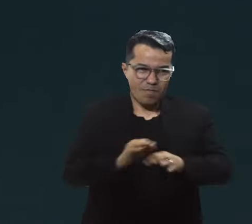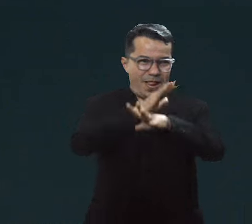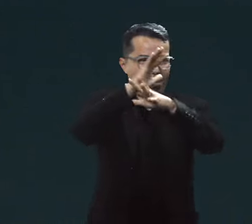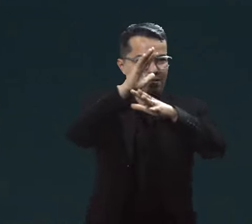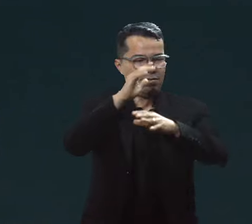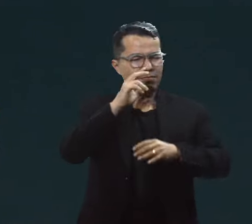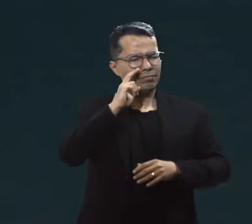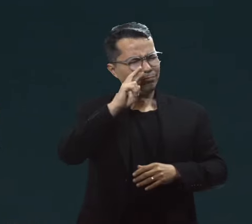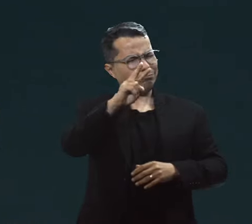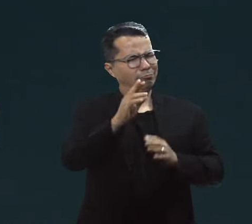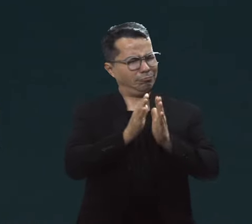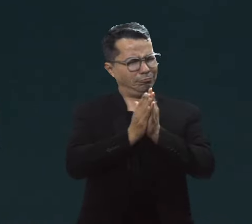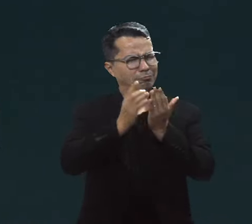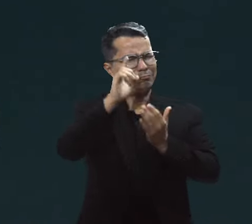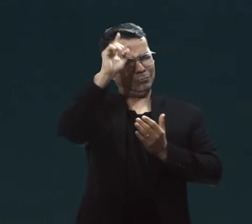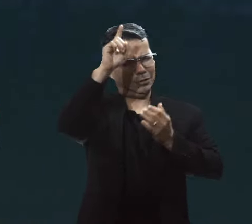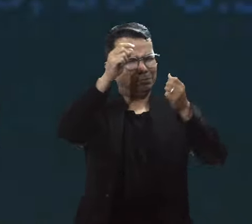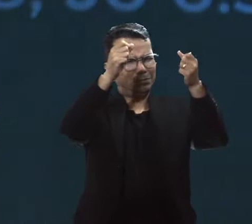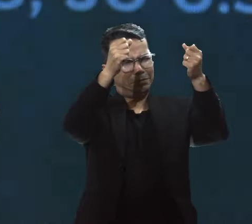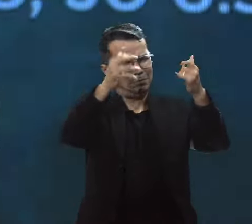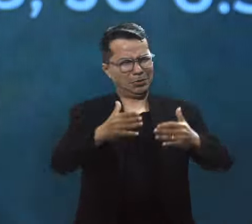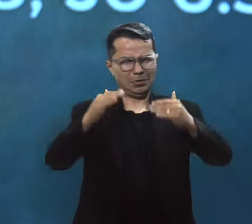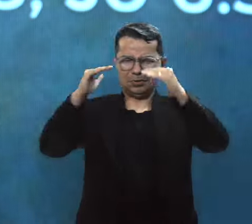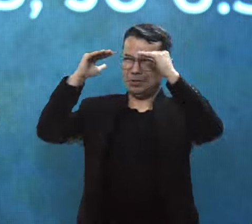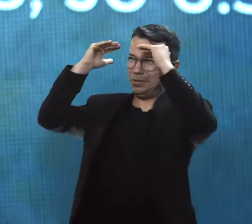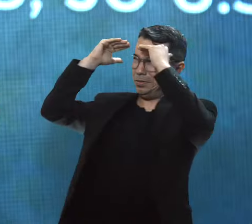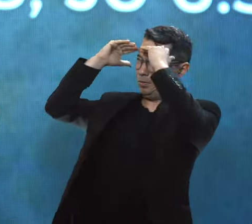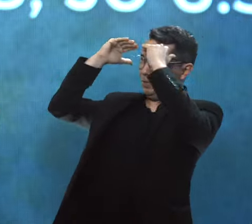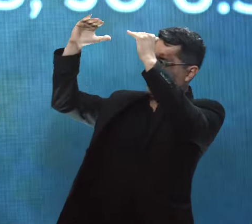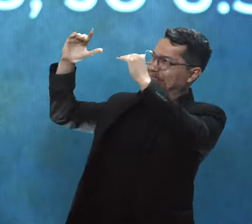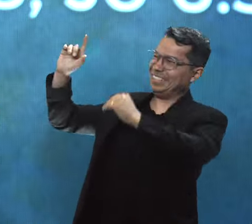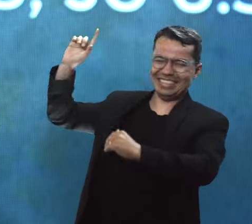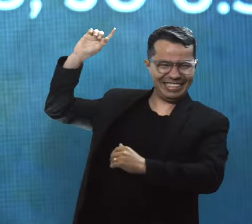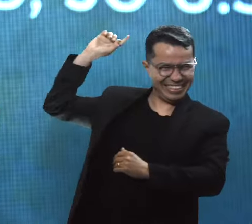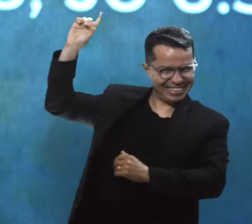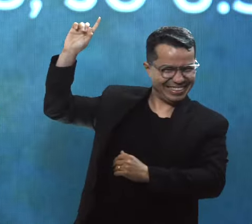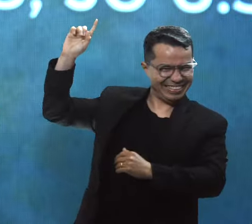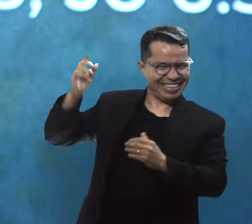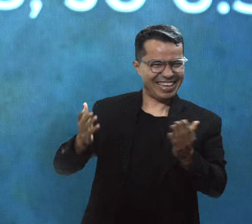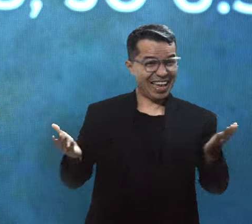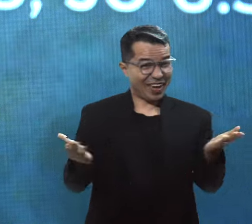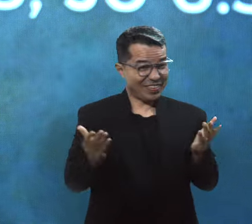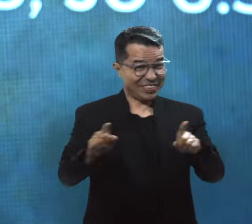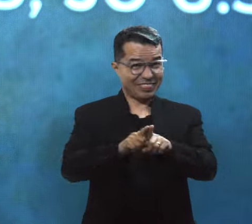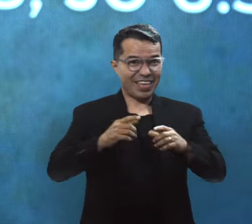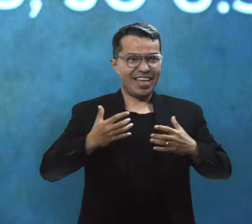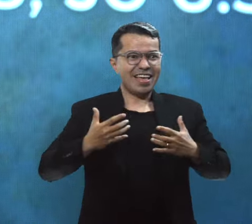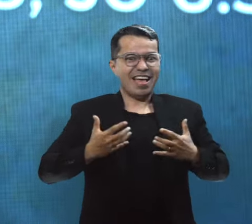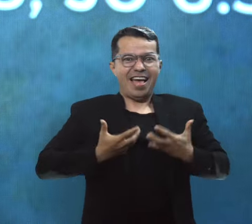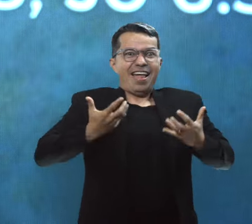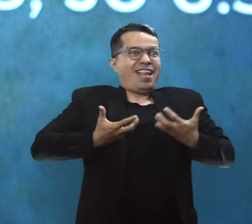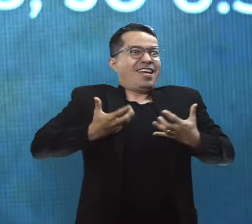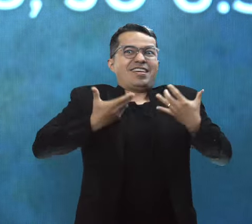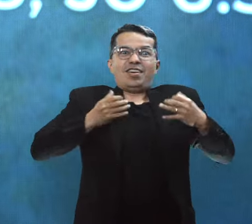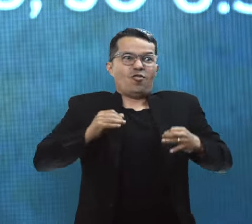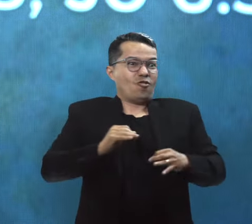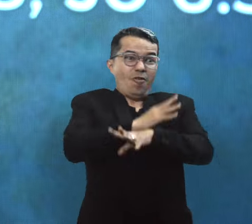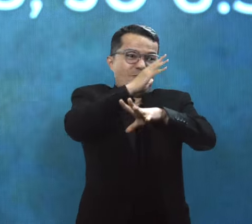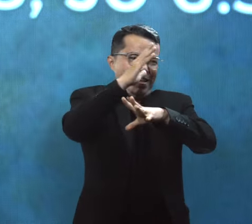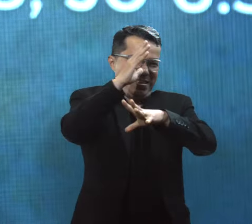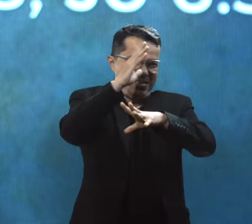que a Bíblia está dizendo: quando a gente obedece Deus dessa forma, o resultado é a alegria